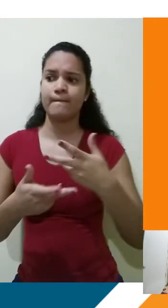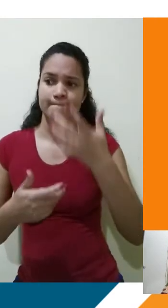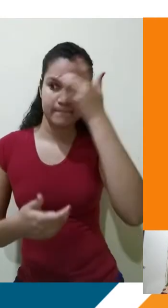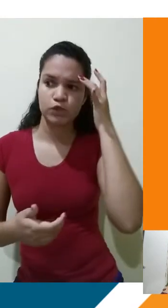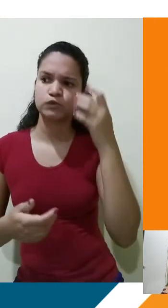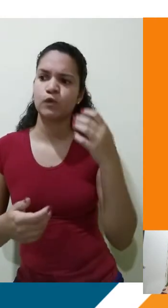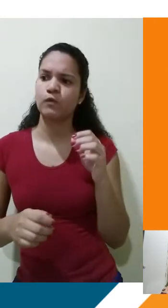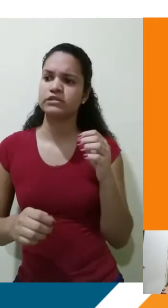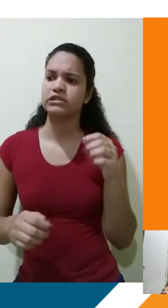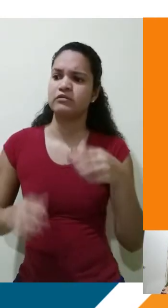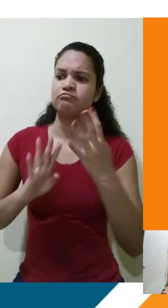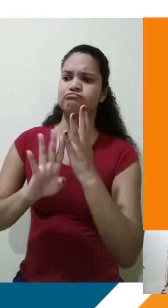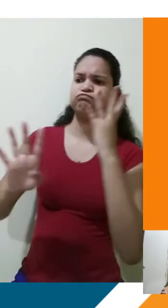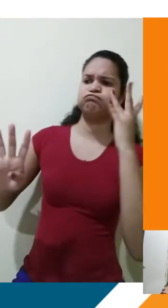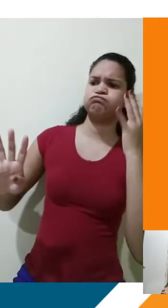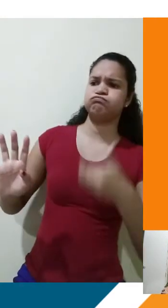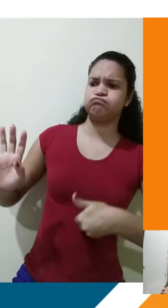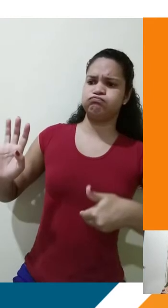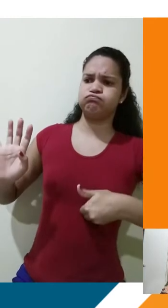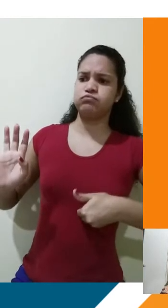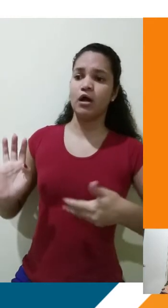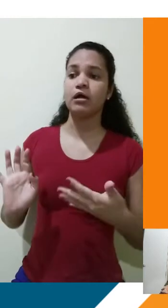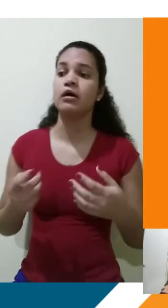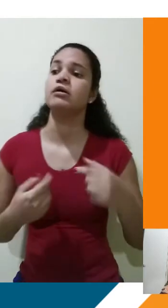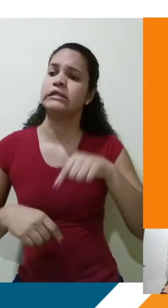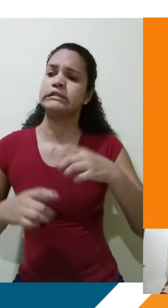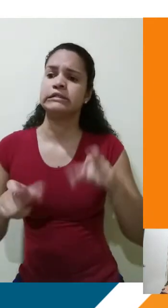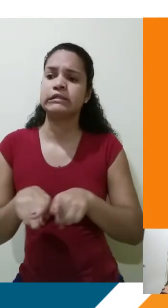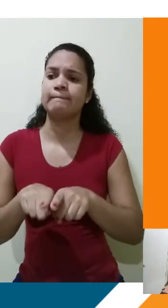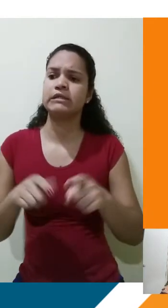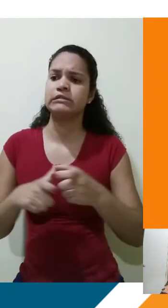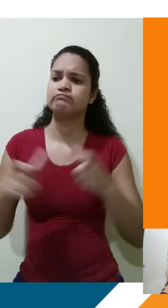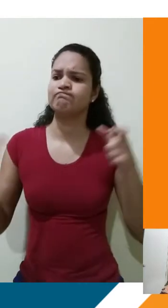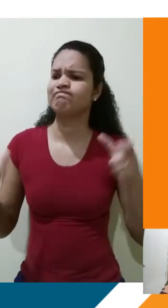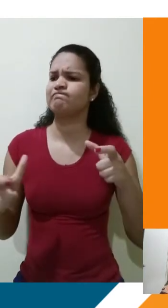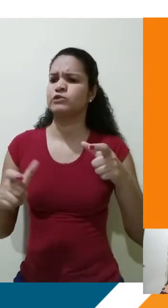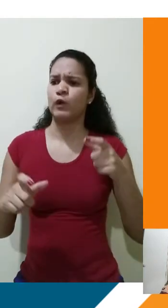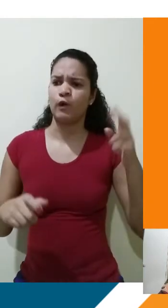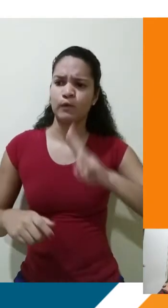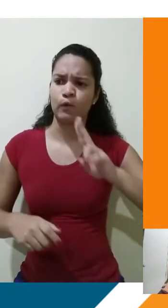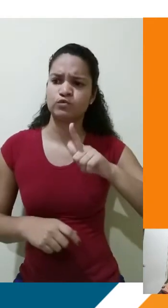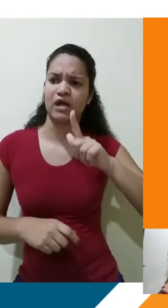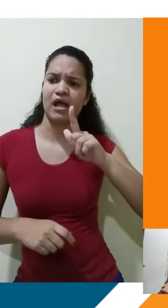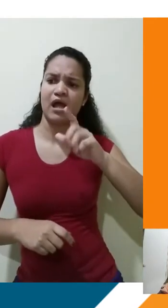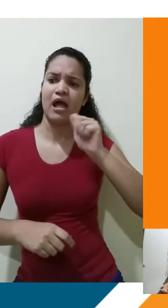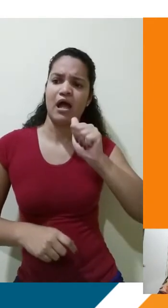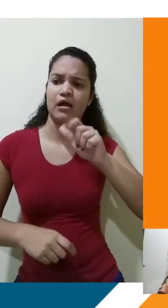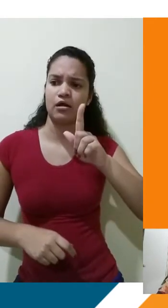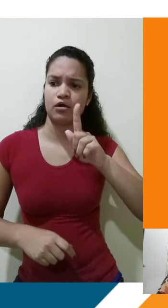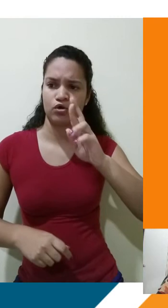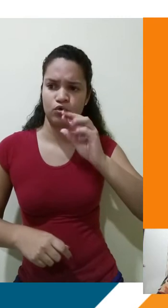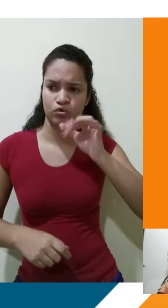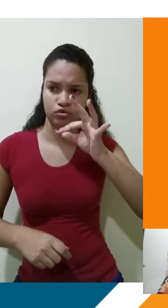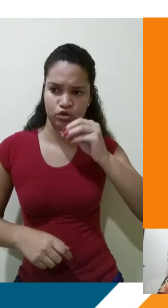analisar com cuidado as principais causas e consequências da falta de alimentos. De cara, 2 coisas chamam a atenção. Na verdade, 3. A primeira é que o